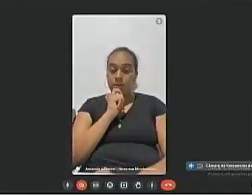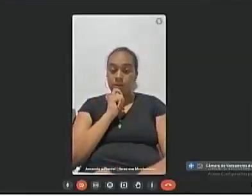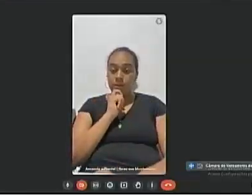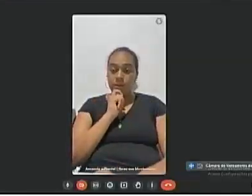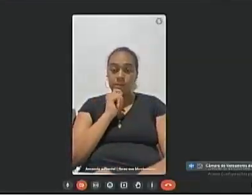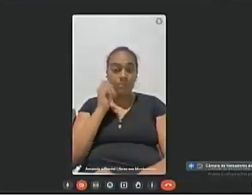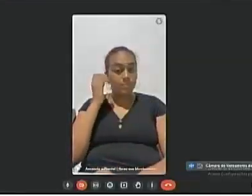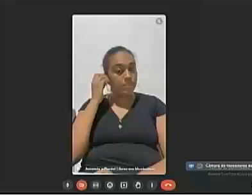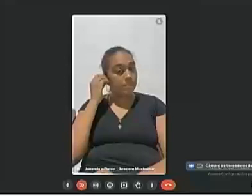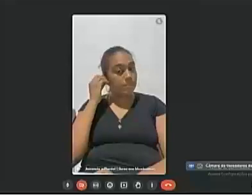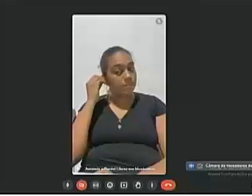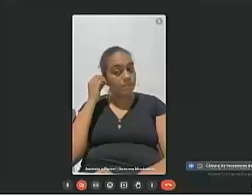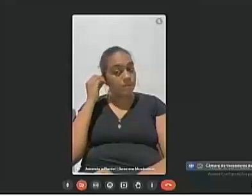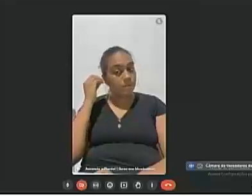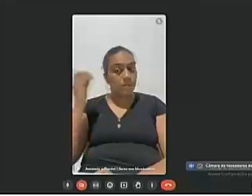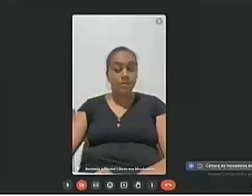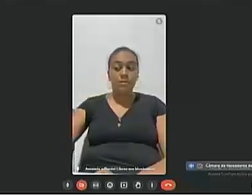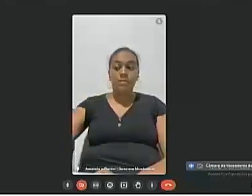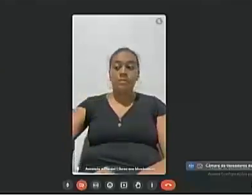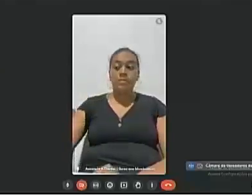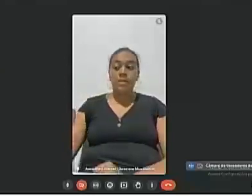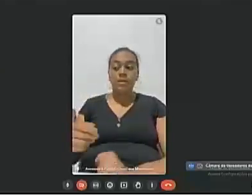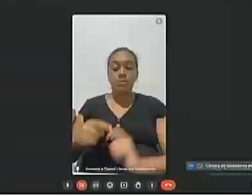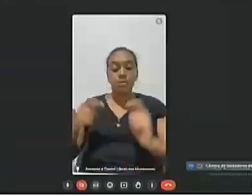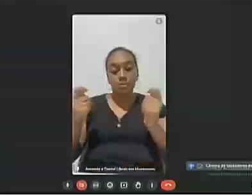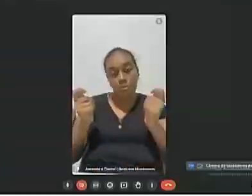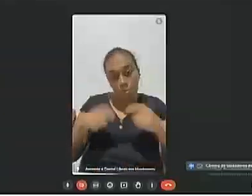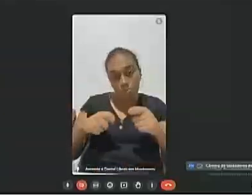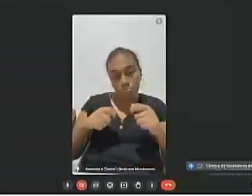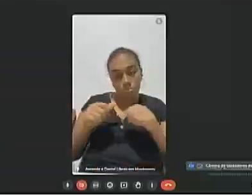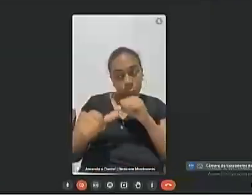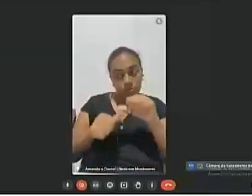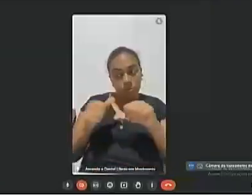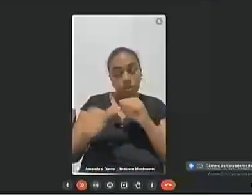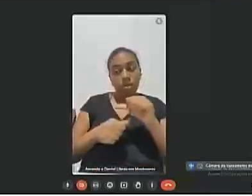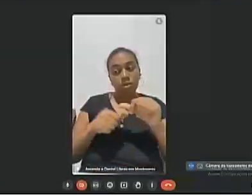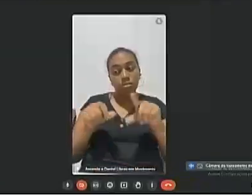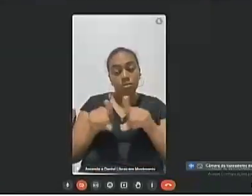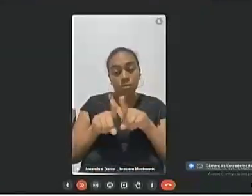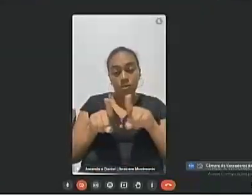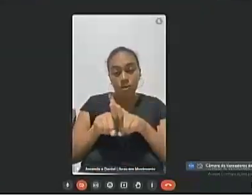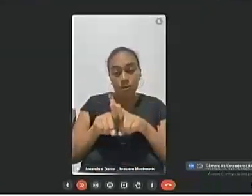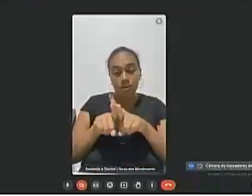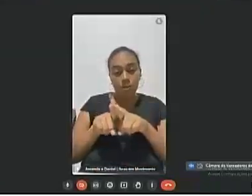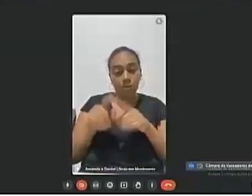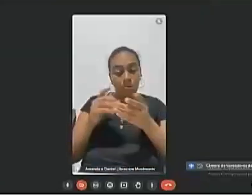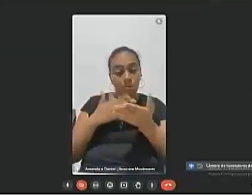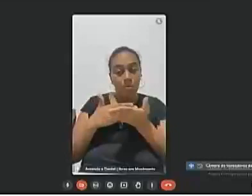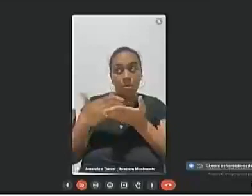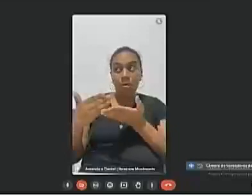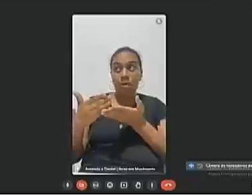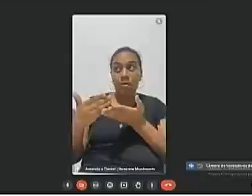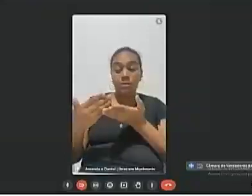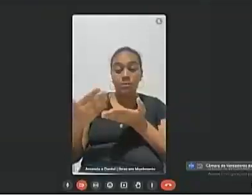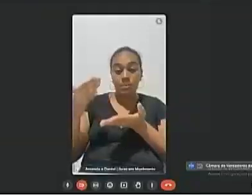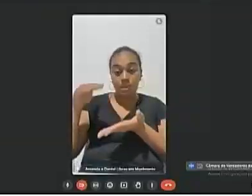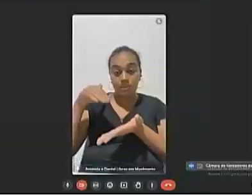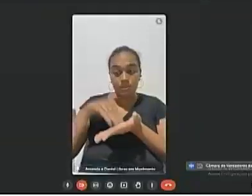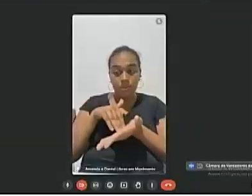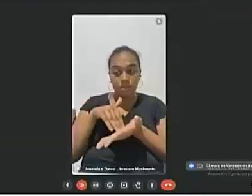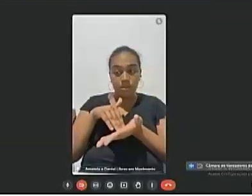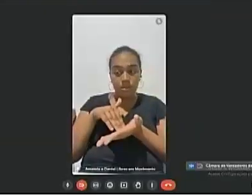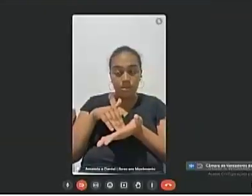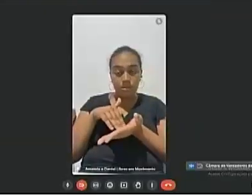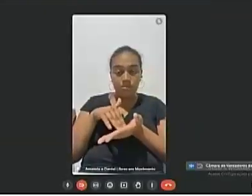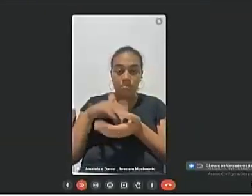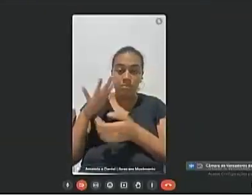ocorre minimamente hoje, mas poderia ser maximizado, na parte, desde a curva até a parte do morro, cerca